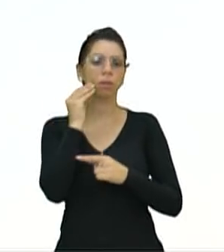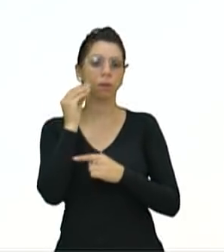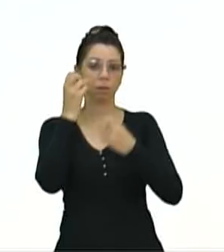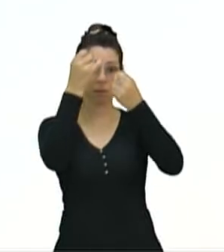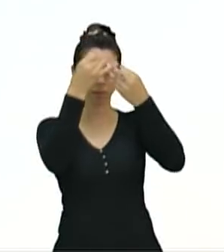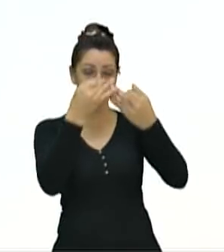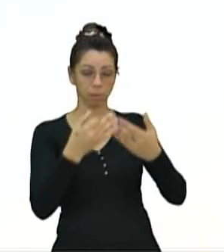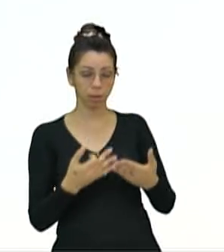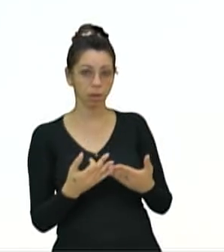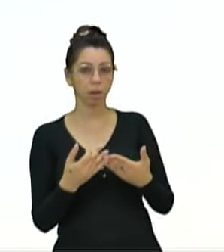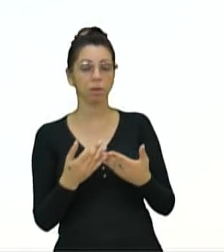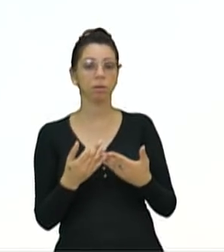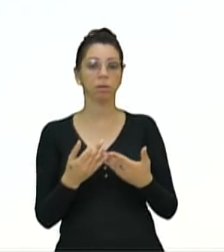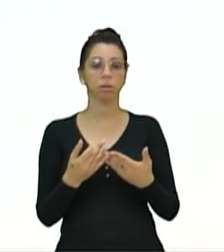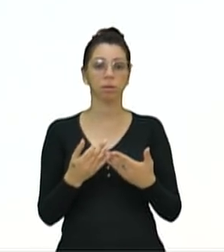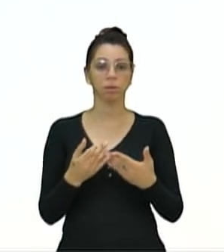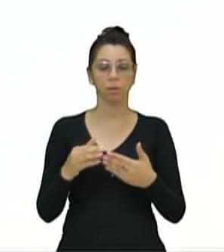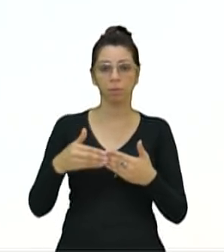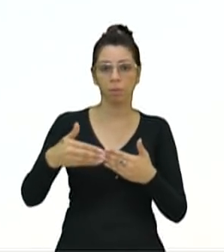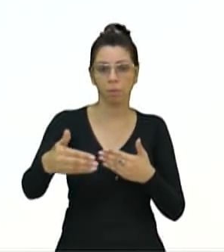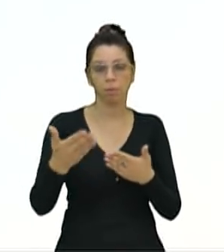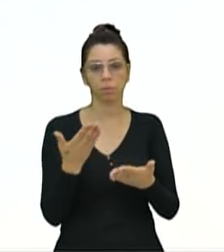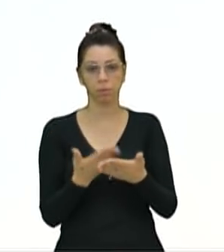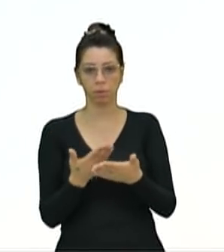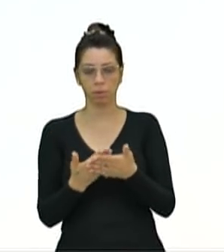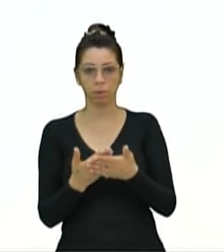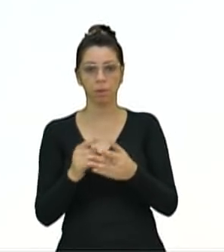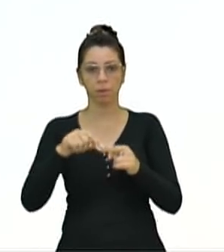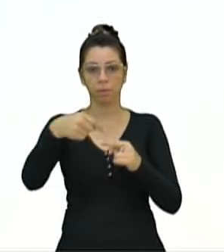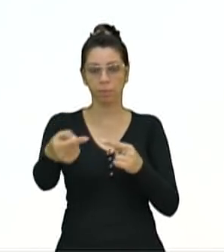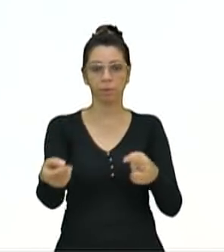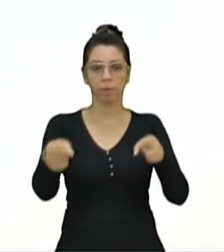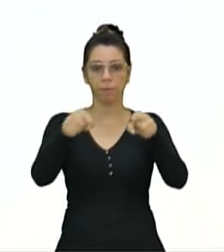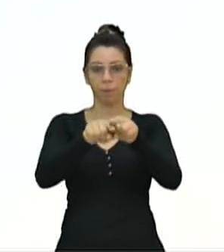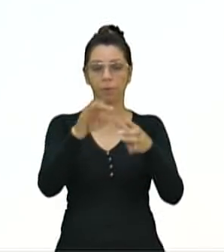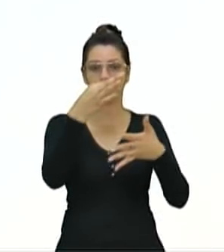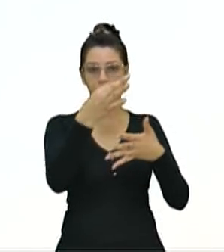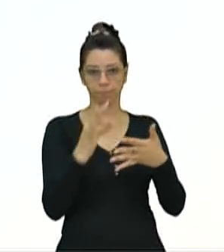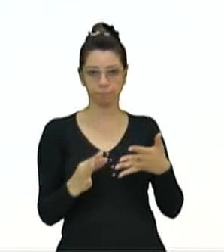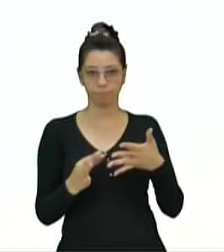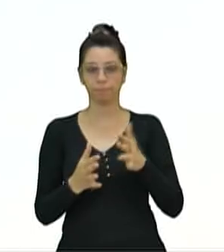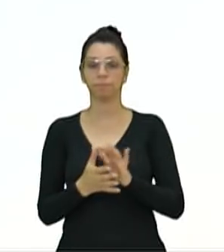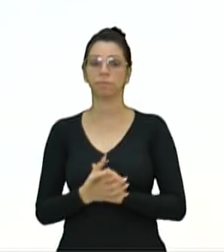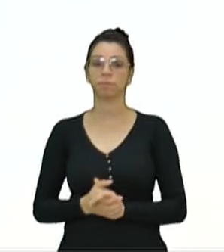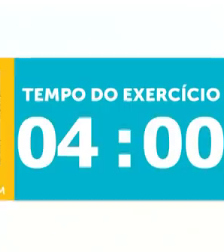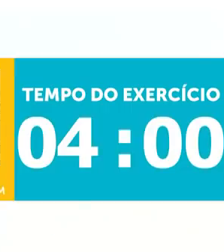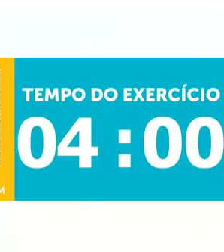base no que a gente acabou de ver ao longo dessa aula e eu já volto para a gente fazer a correção.